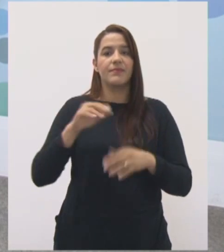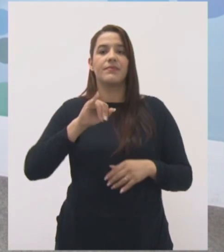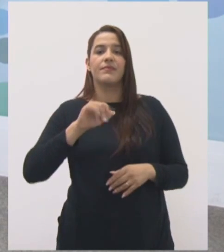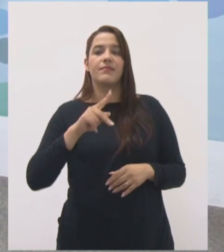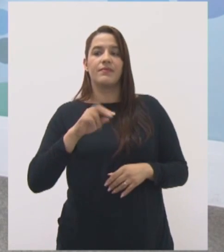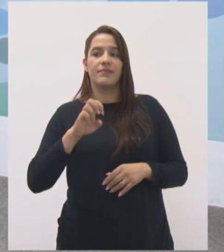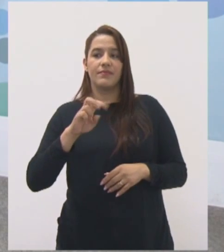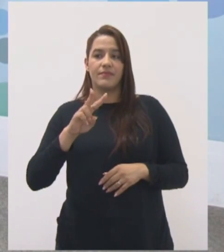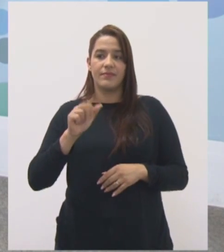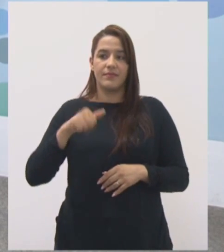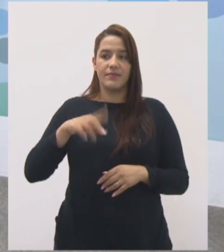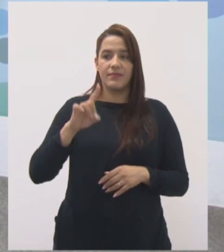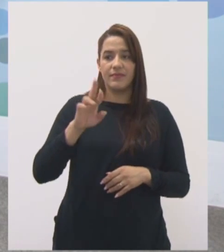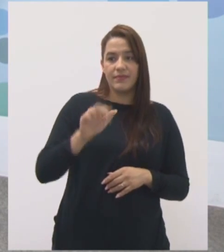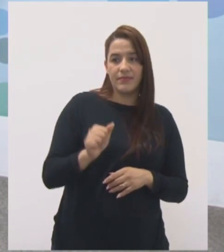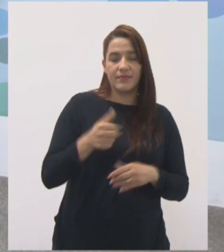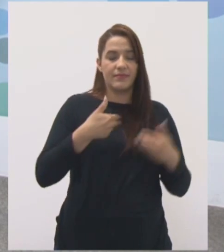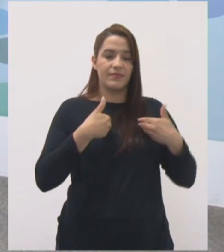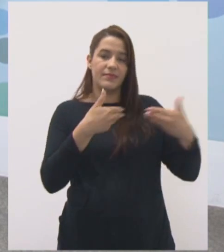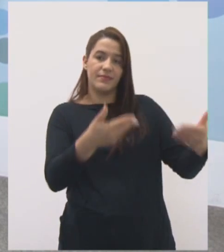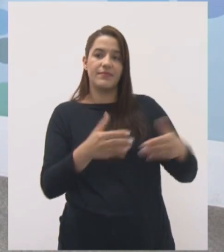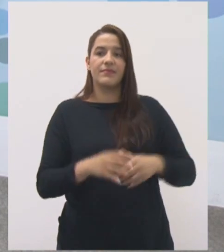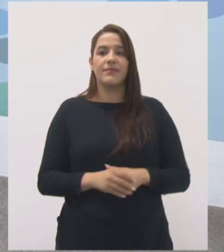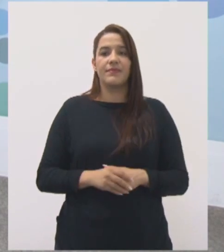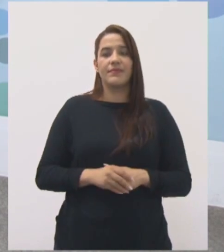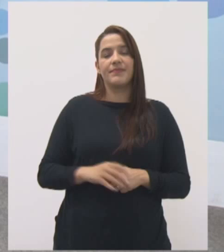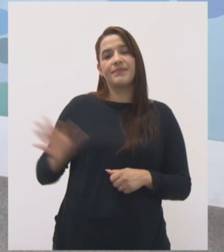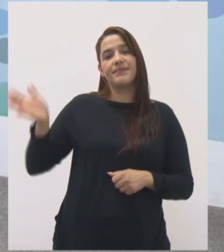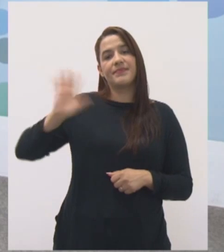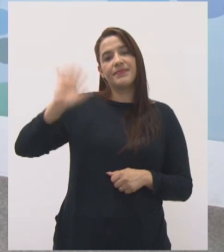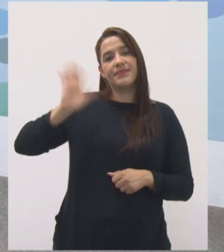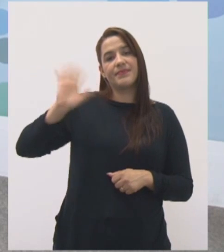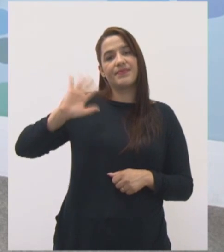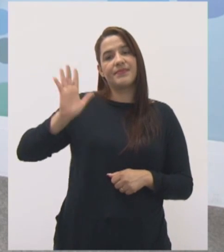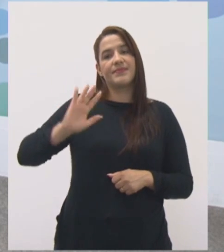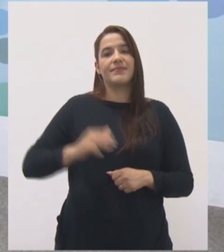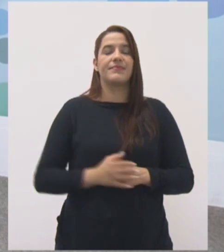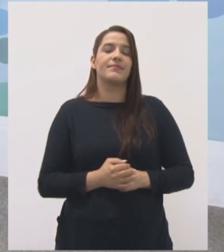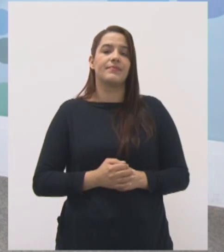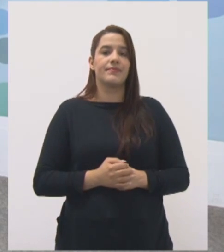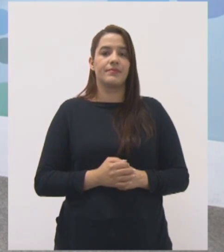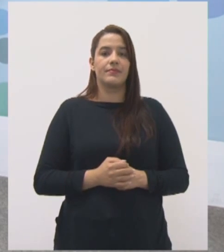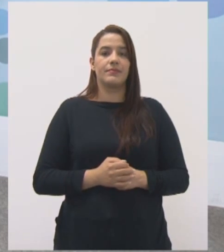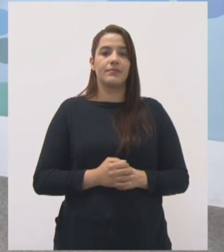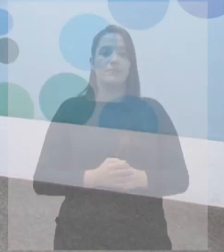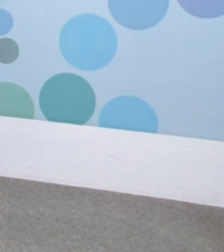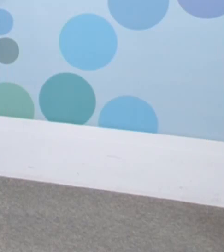Evandra. Eu que agradeço o convite, Pro Karen. E tchau, tchau, pessoal. Tchau, gente.